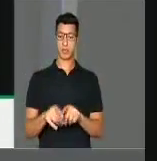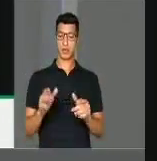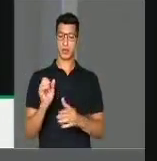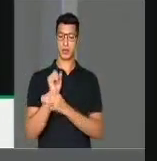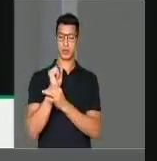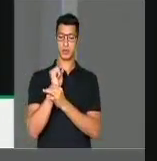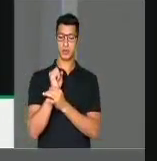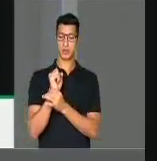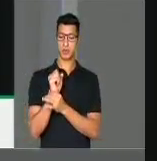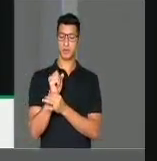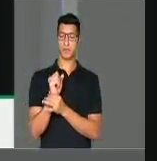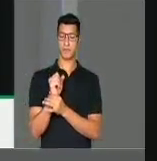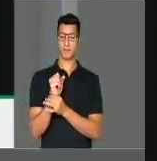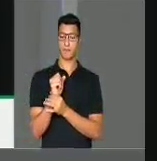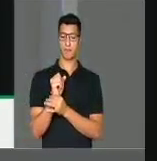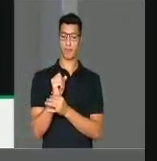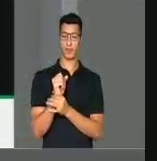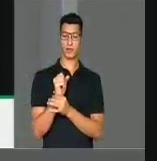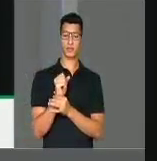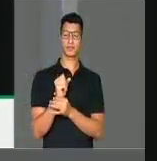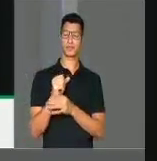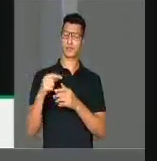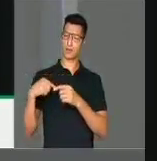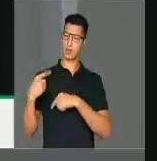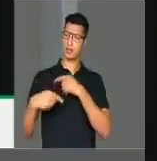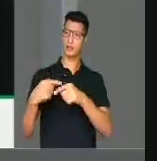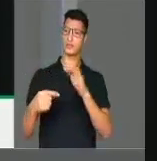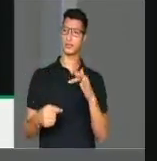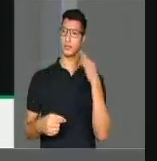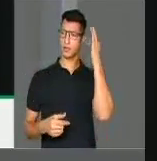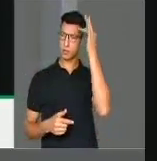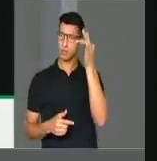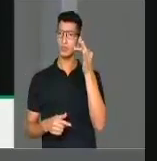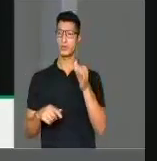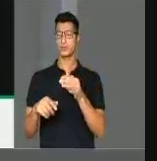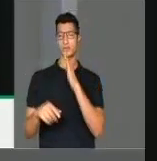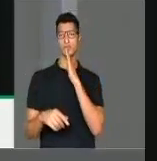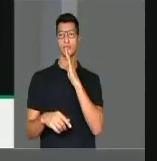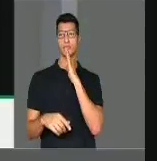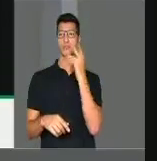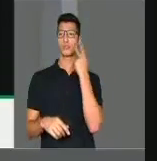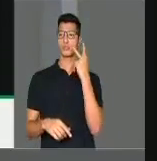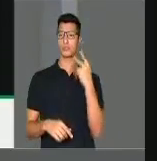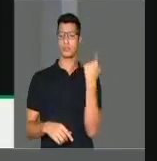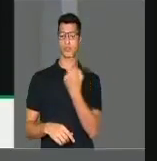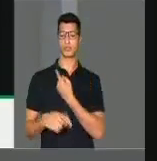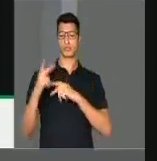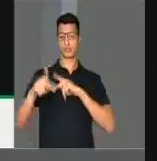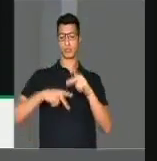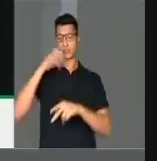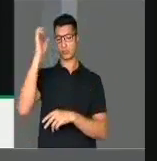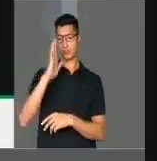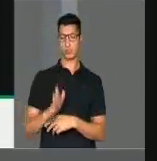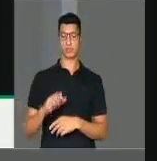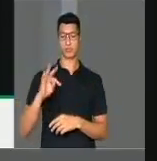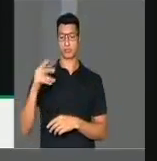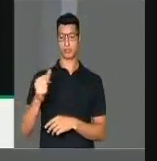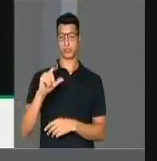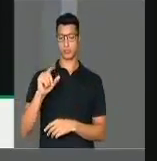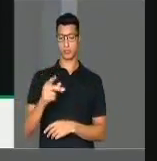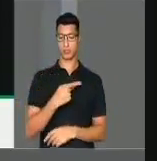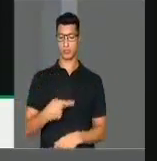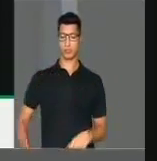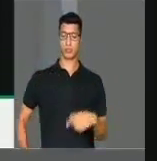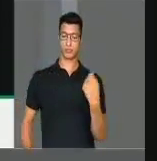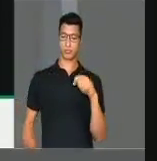para garantir a sequência de um futuro de conhecimento para o nosso povo brasileiro. Então, tudo